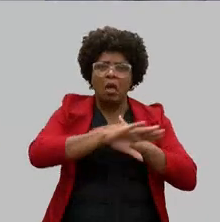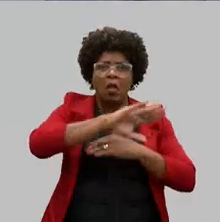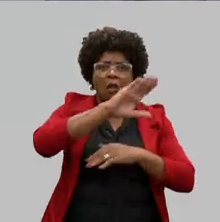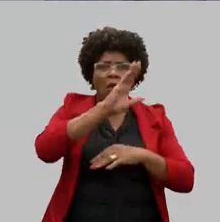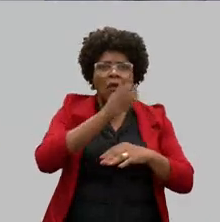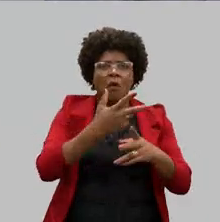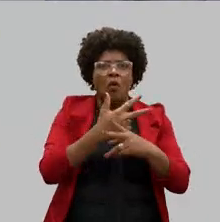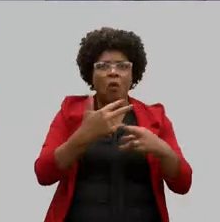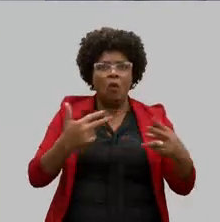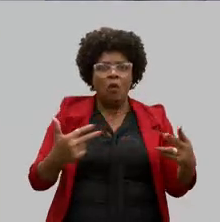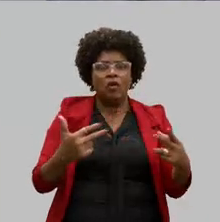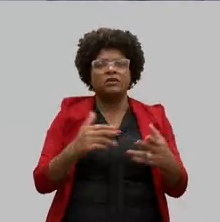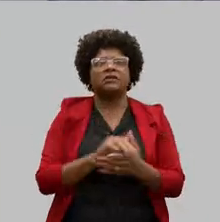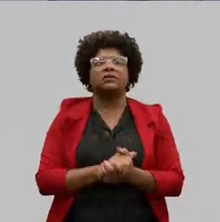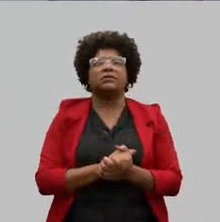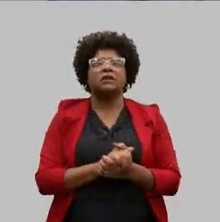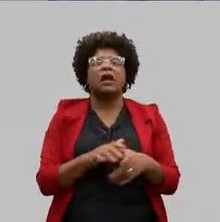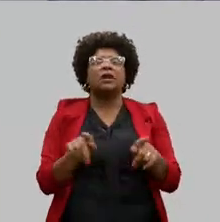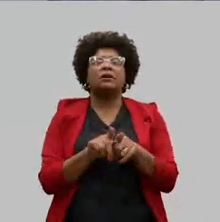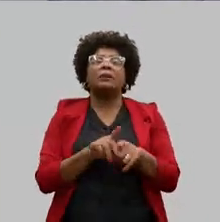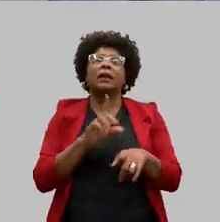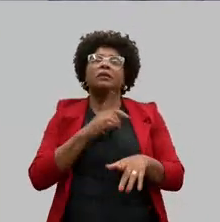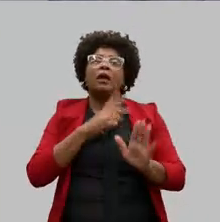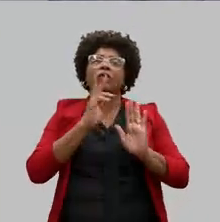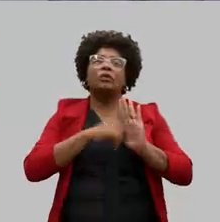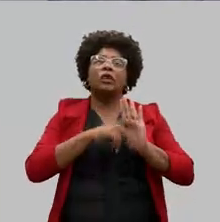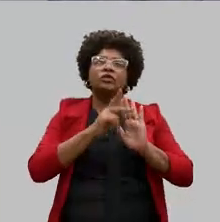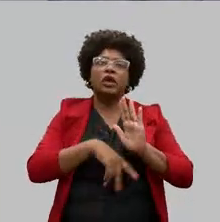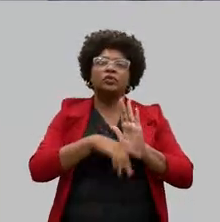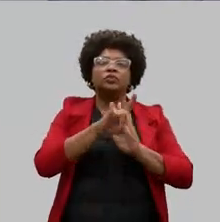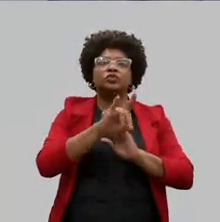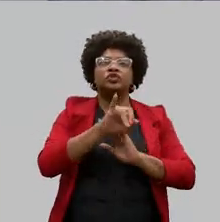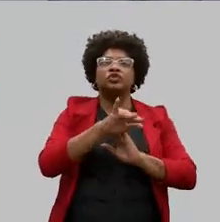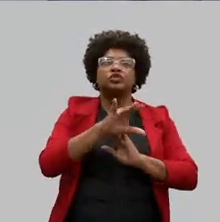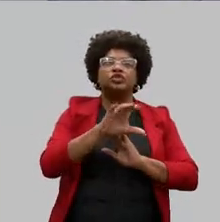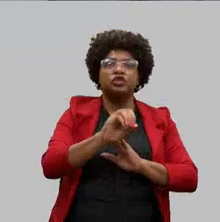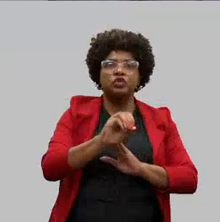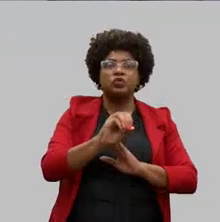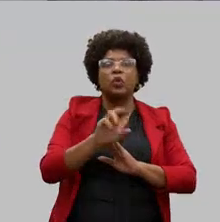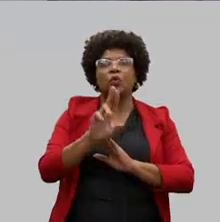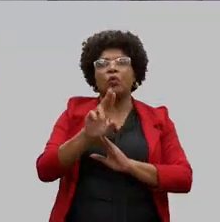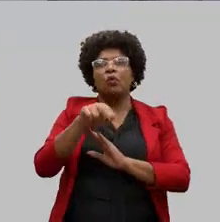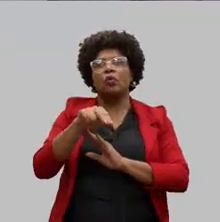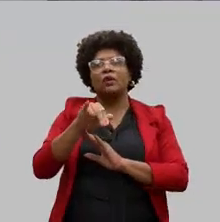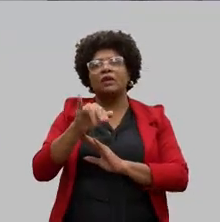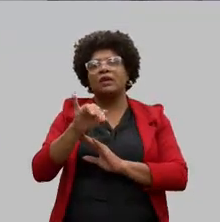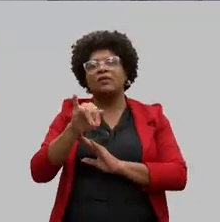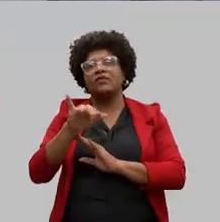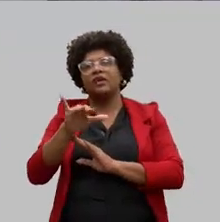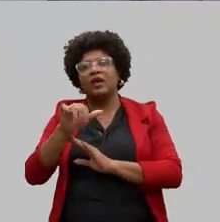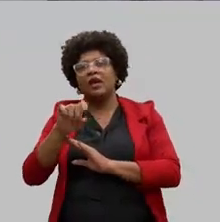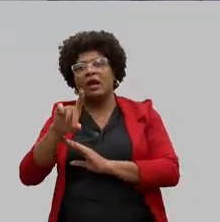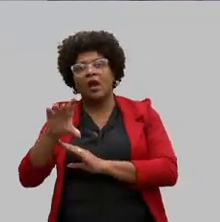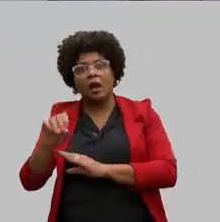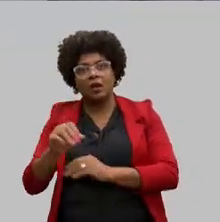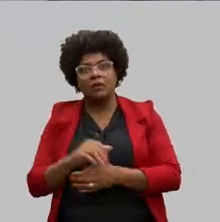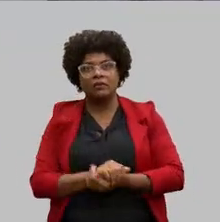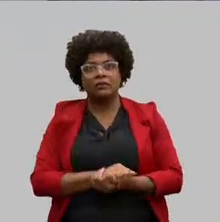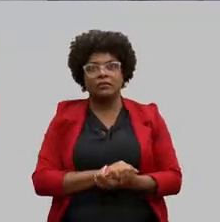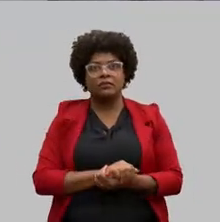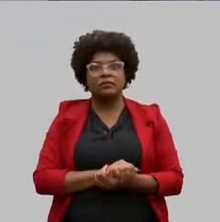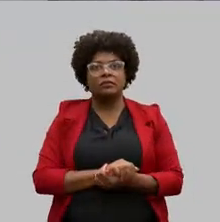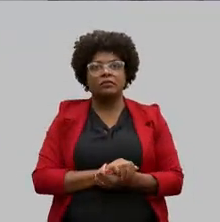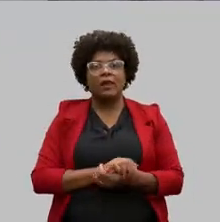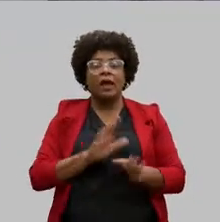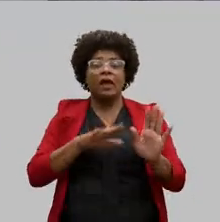disco Unificado porque hoje em dia tudo se resolve por telefone a gente não consegue mais falar com ninguém aí você vai liga e fica falando com aqueles